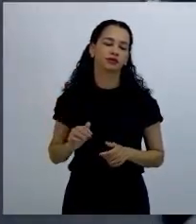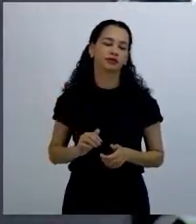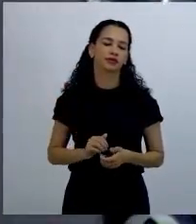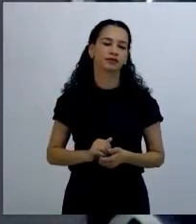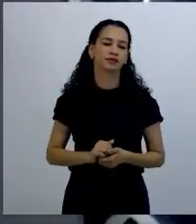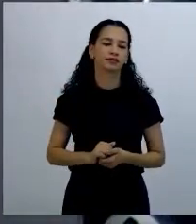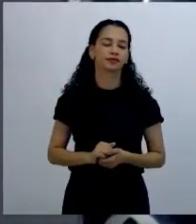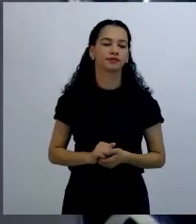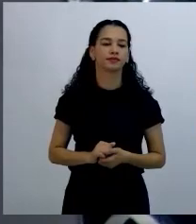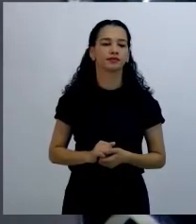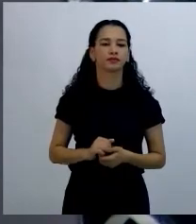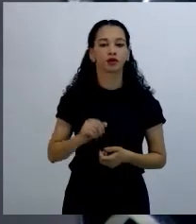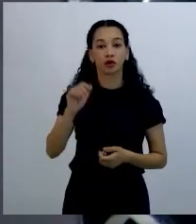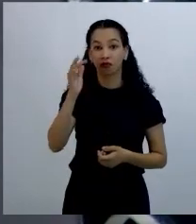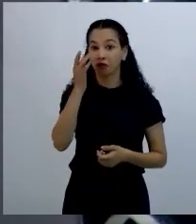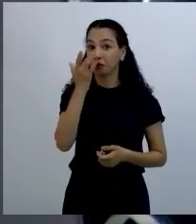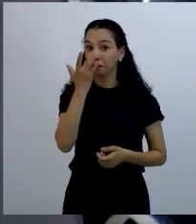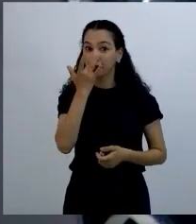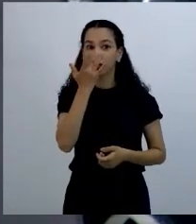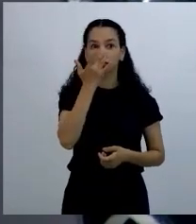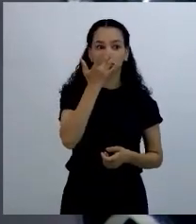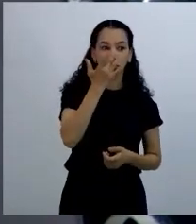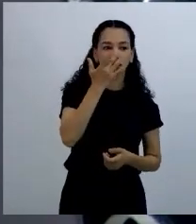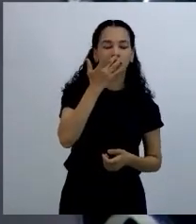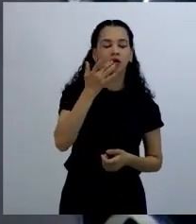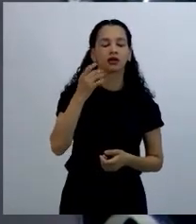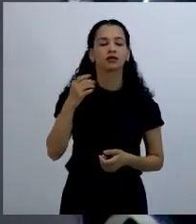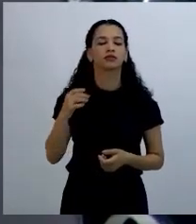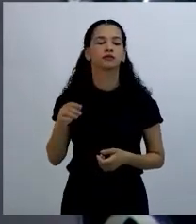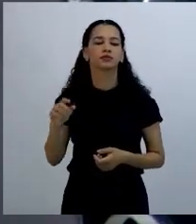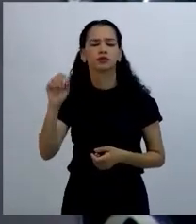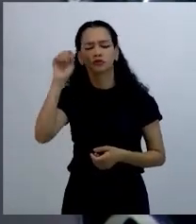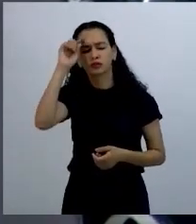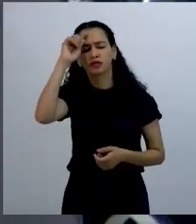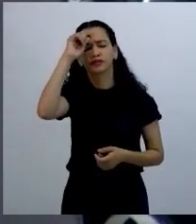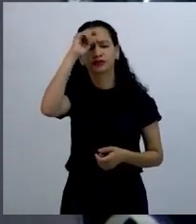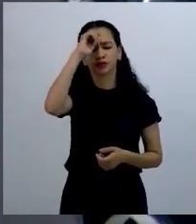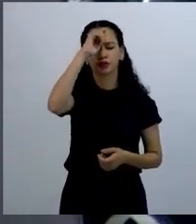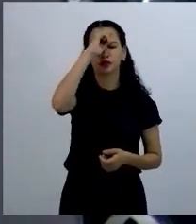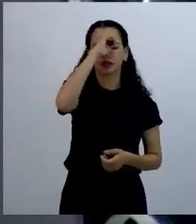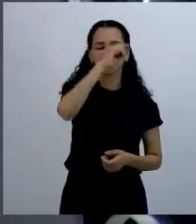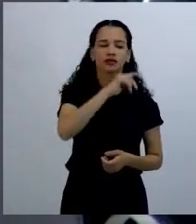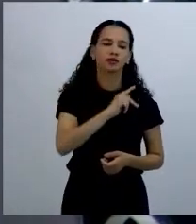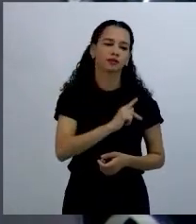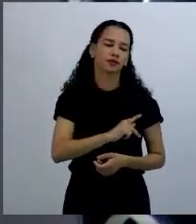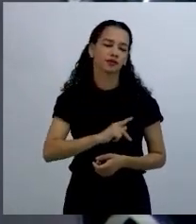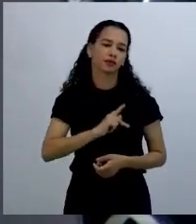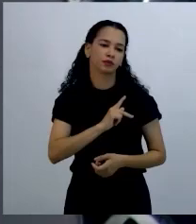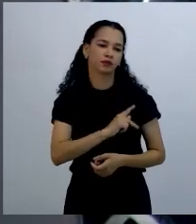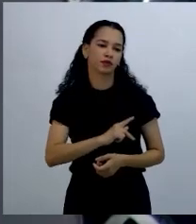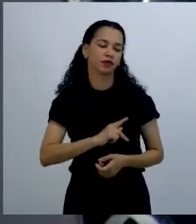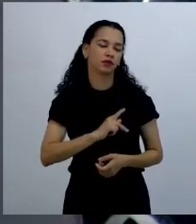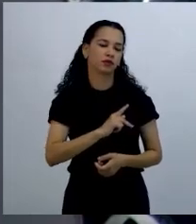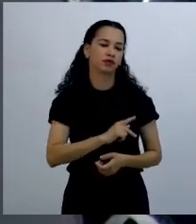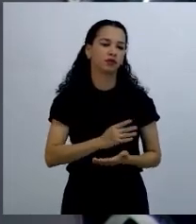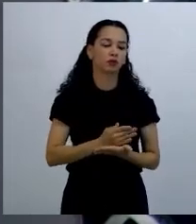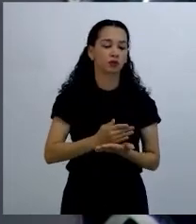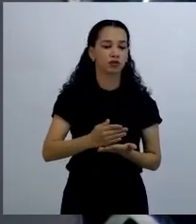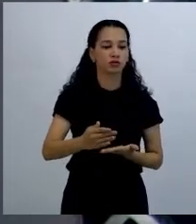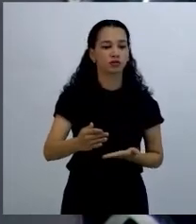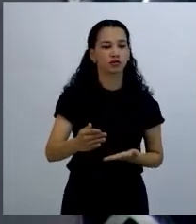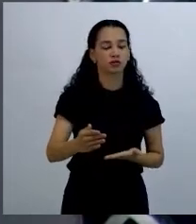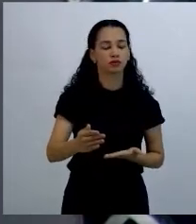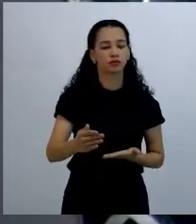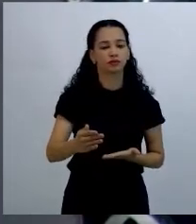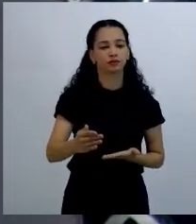lembra como foi que ele chamou começou o que irmãos Diga para mim por favor a boa obra eu acho que Paulo